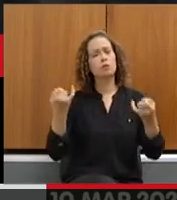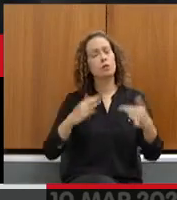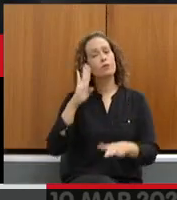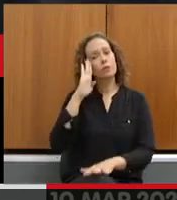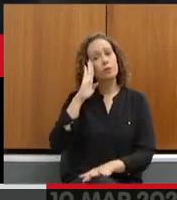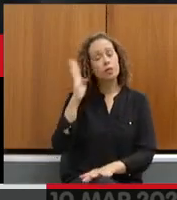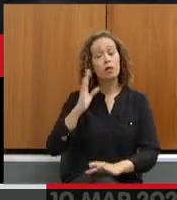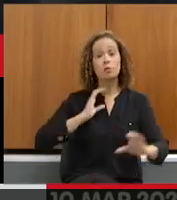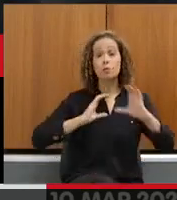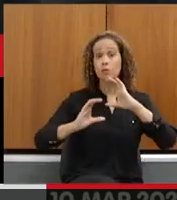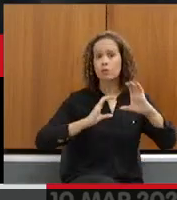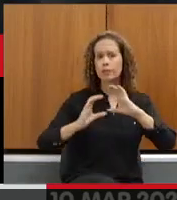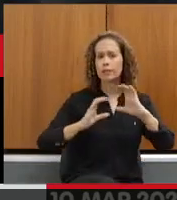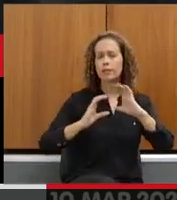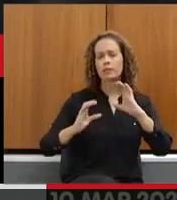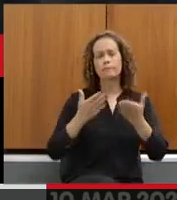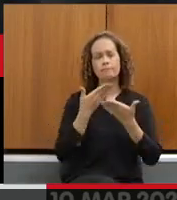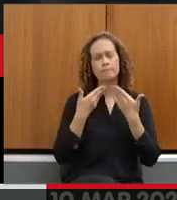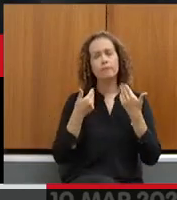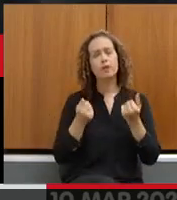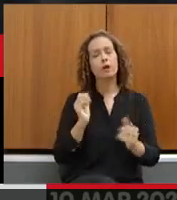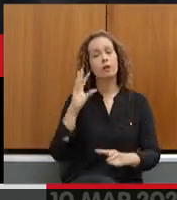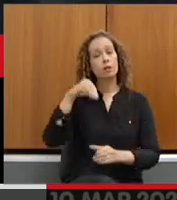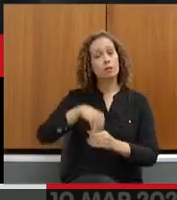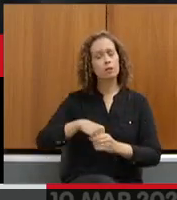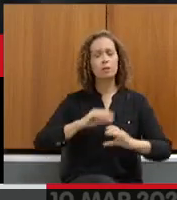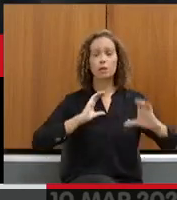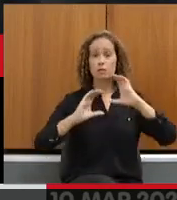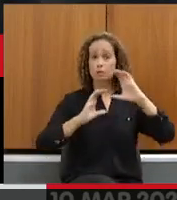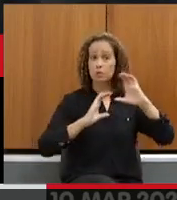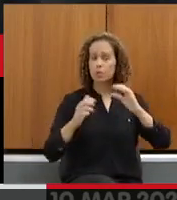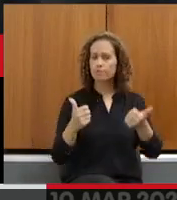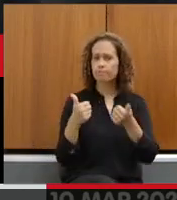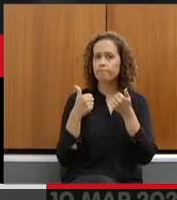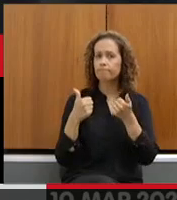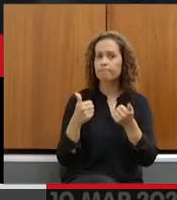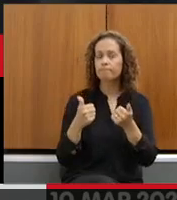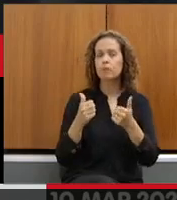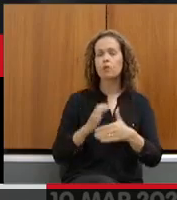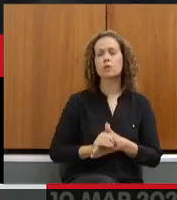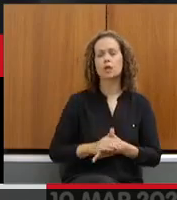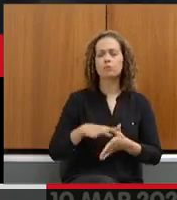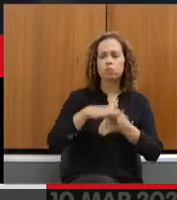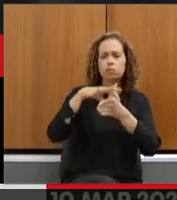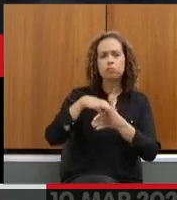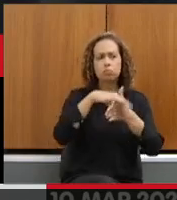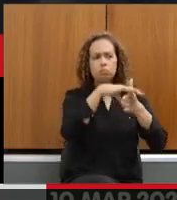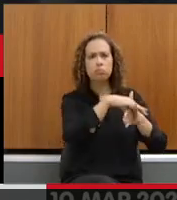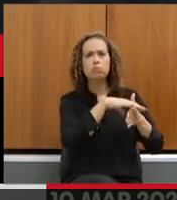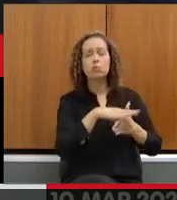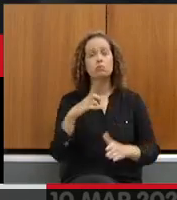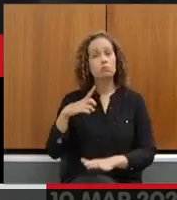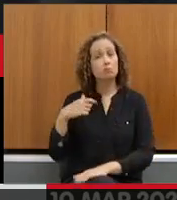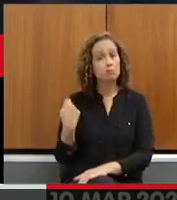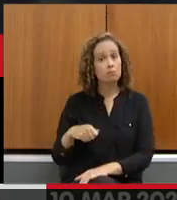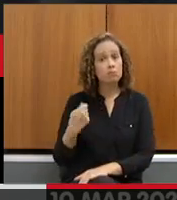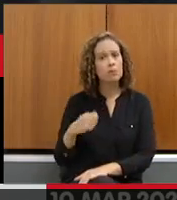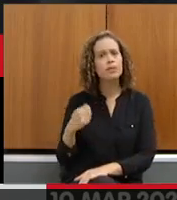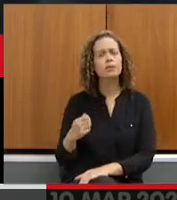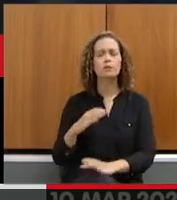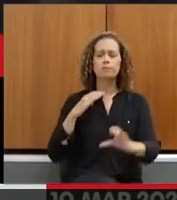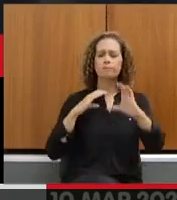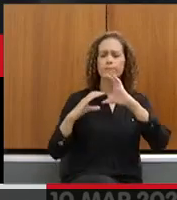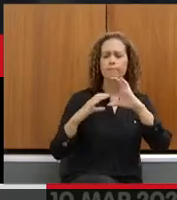fundamental uma comunicação adequada e dentro dessa comunicação adequada todos os líderes tem que falar a mesma língua para não